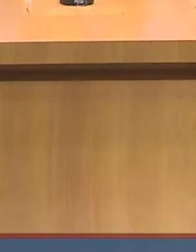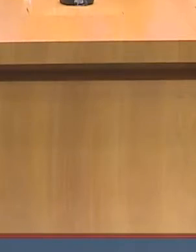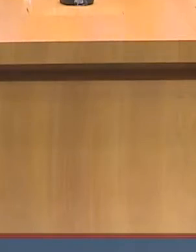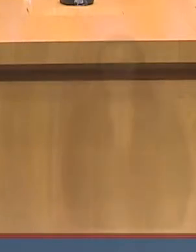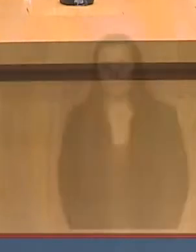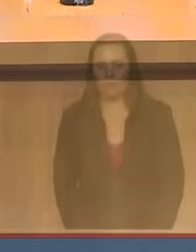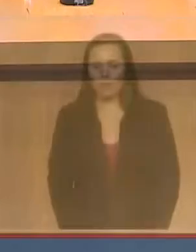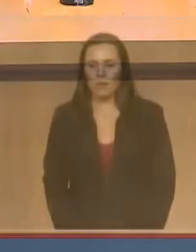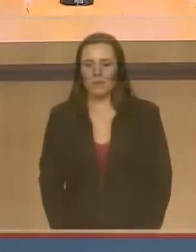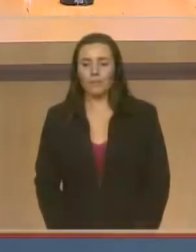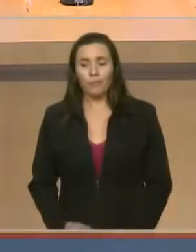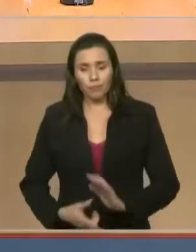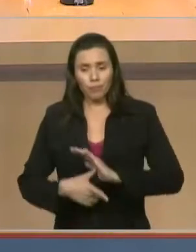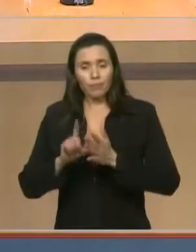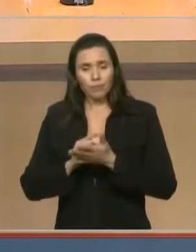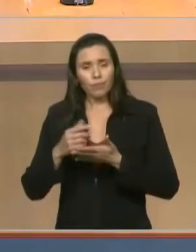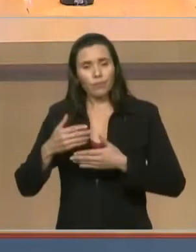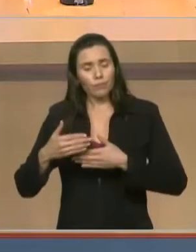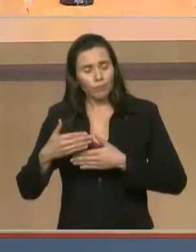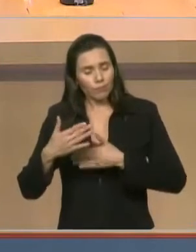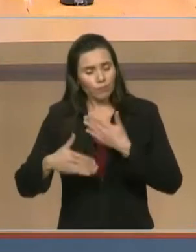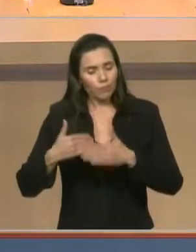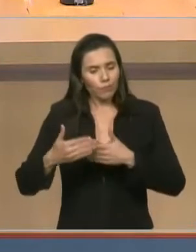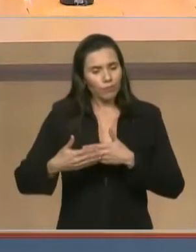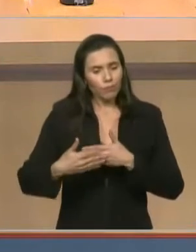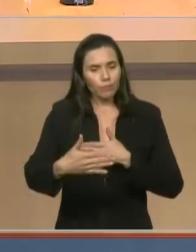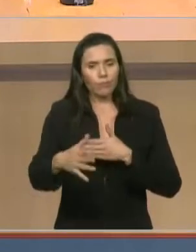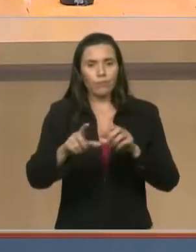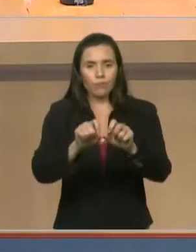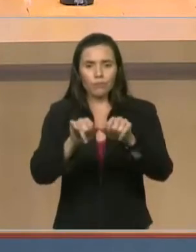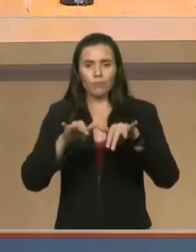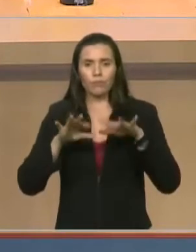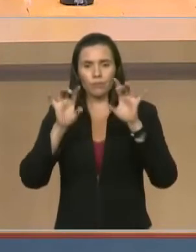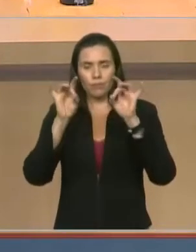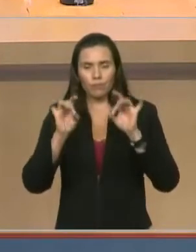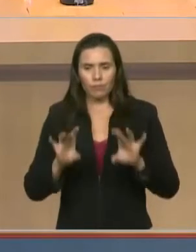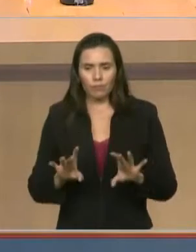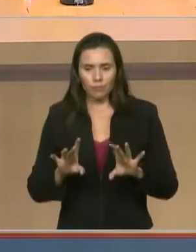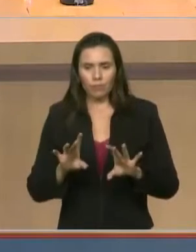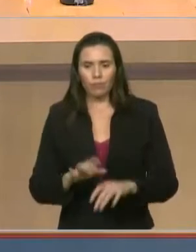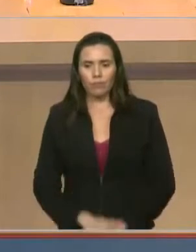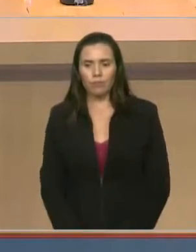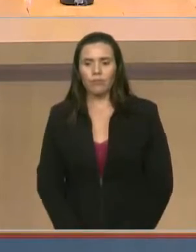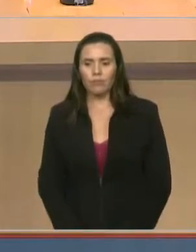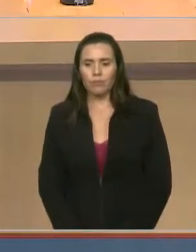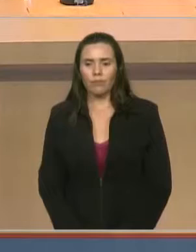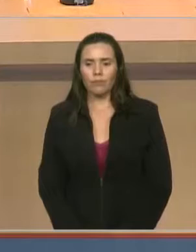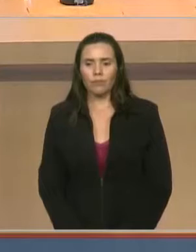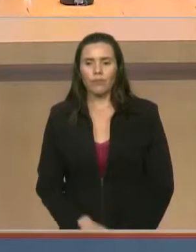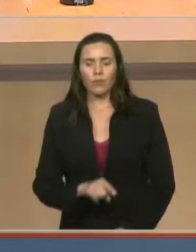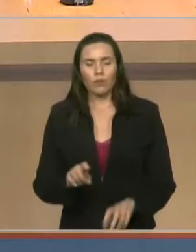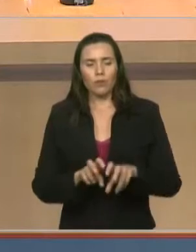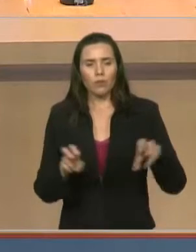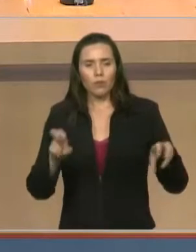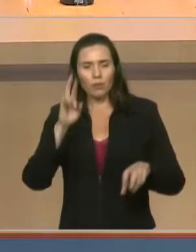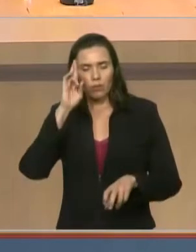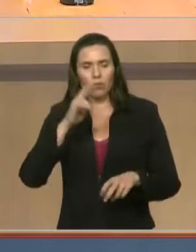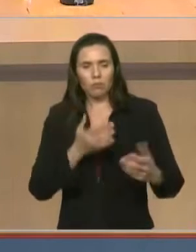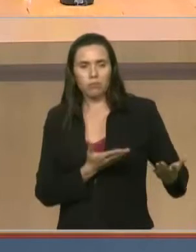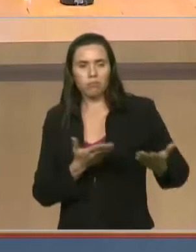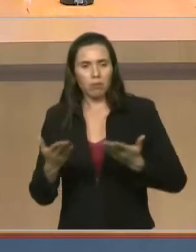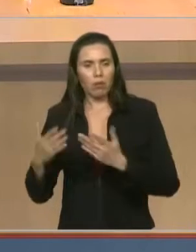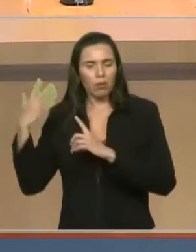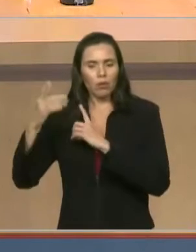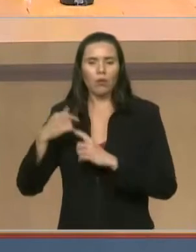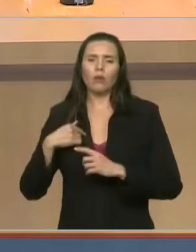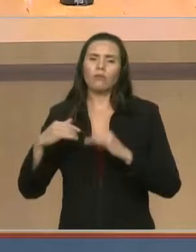Antes de dar continuidade à nossa sessão especial, as falas, melhor dizendo, dos membros da mesa, quero registrar